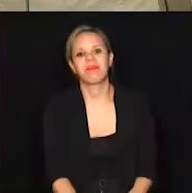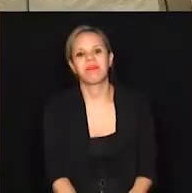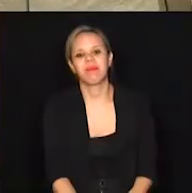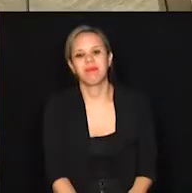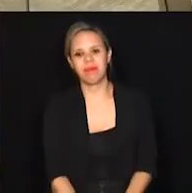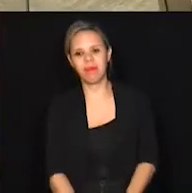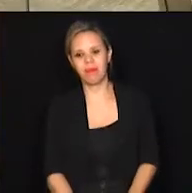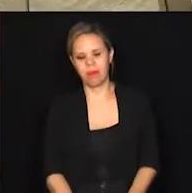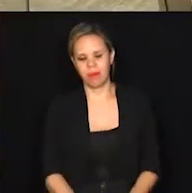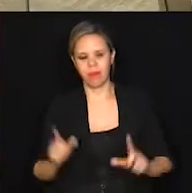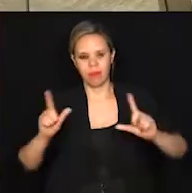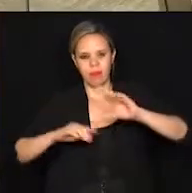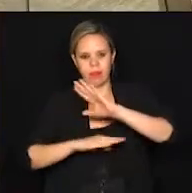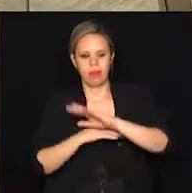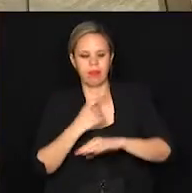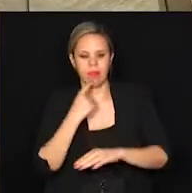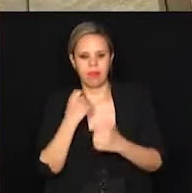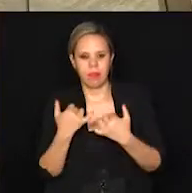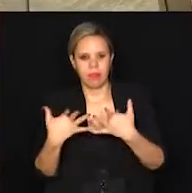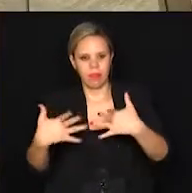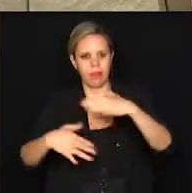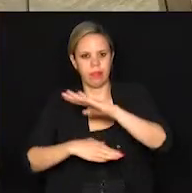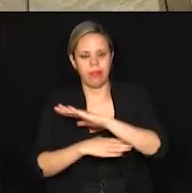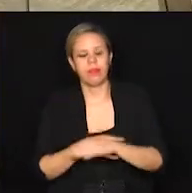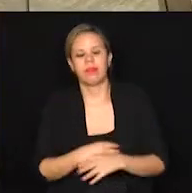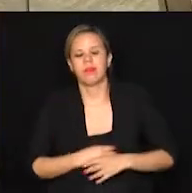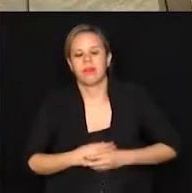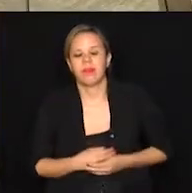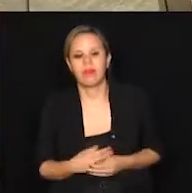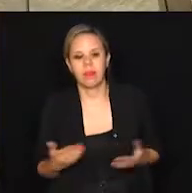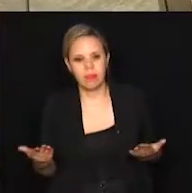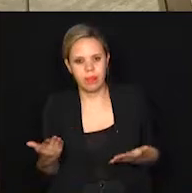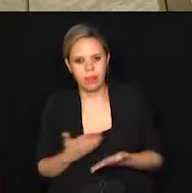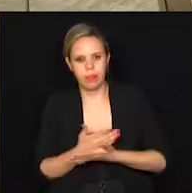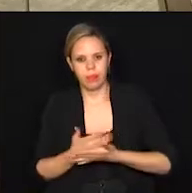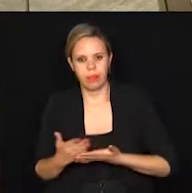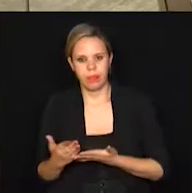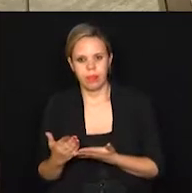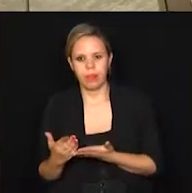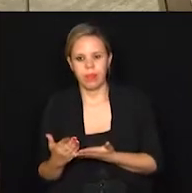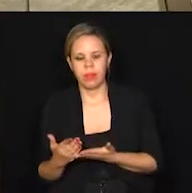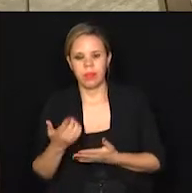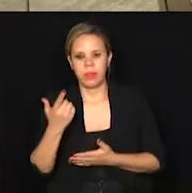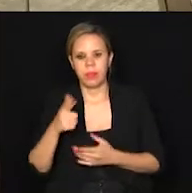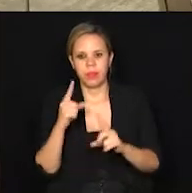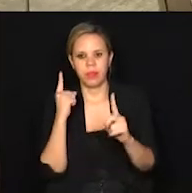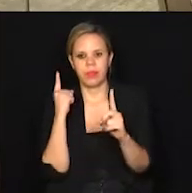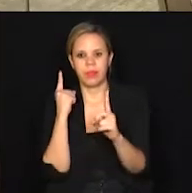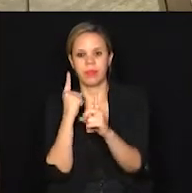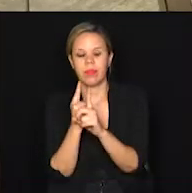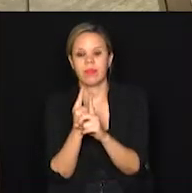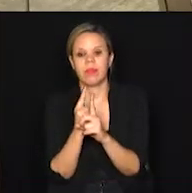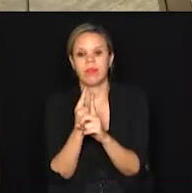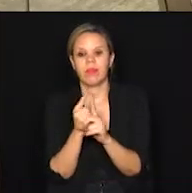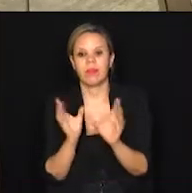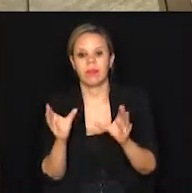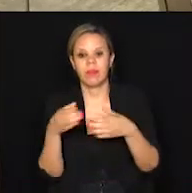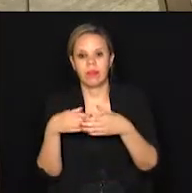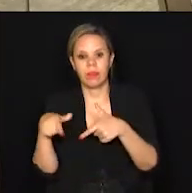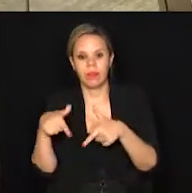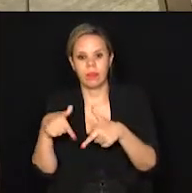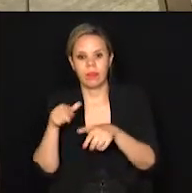ao vivo aqui do plenário José Maria Matosinho, onde agora terá início mais um encontro da Comissão